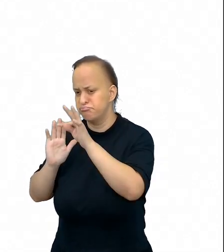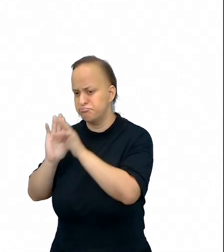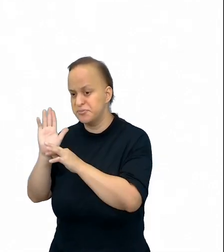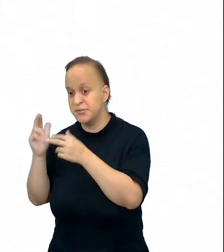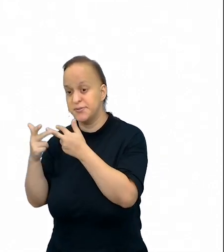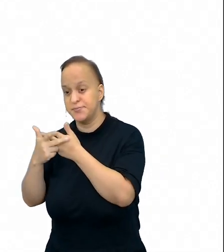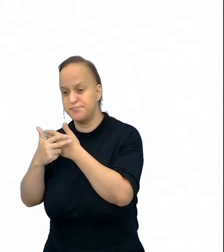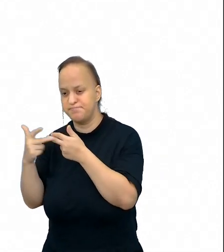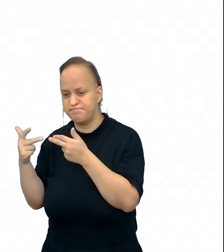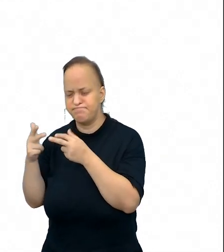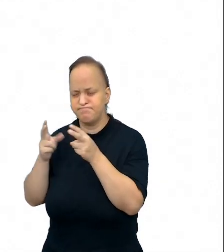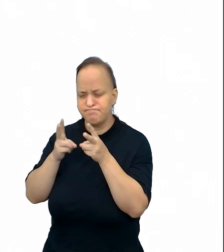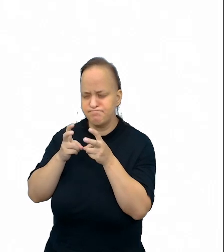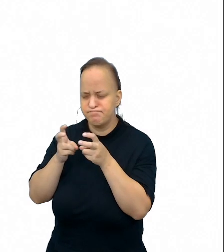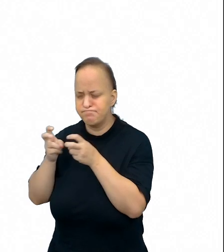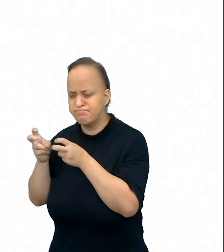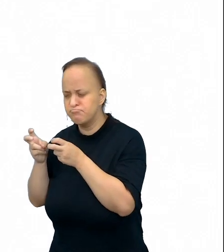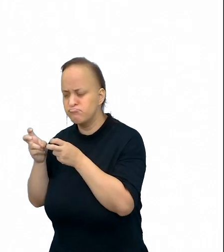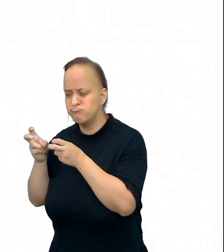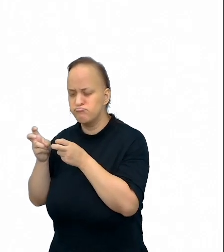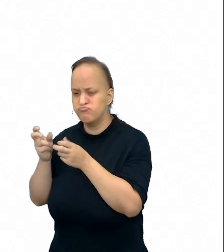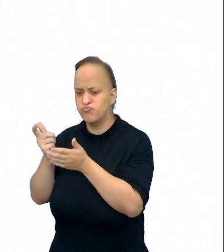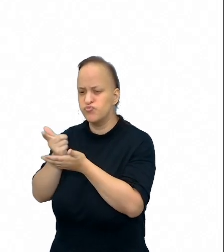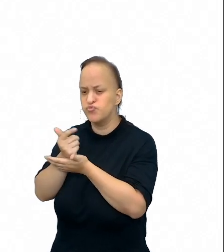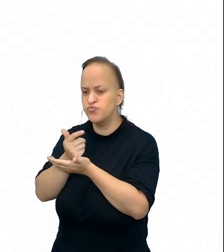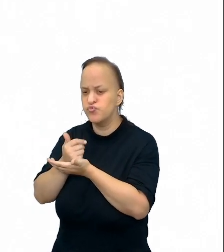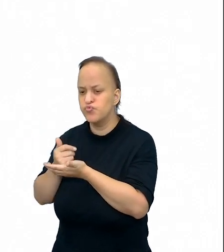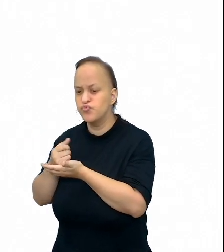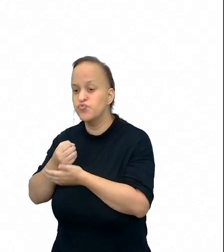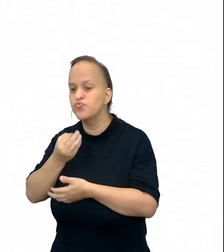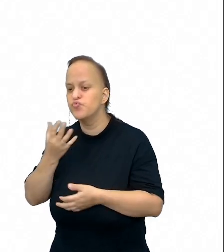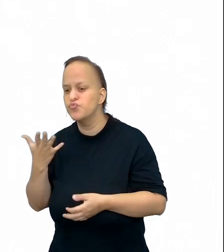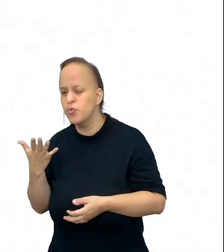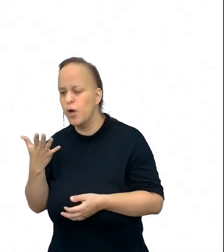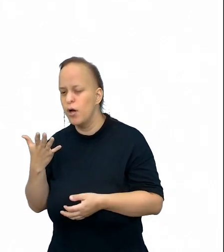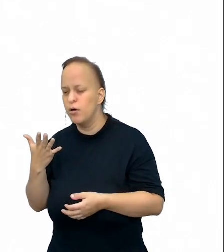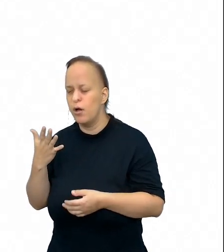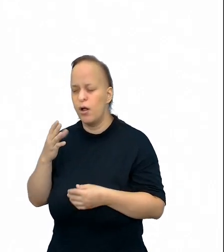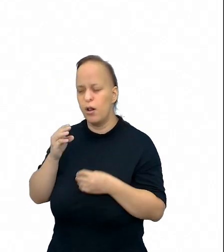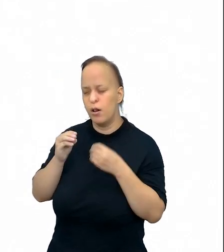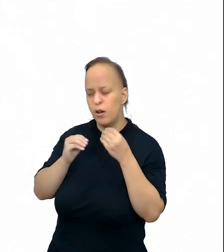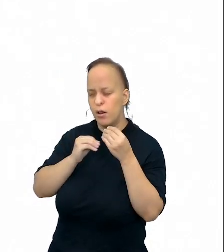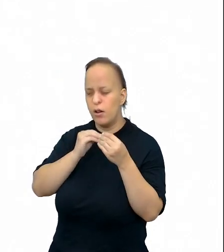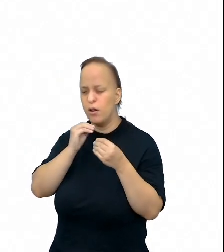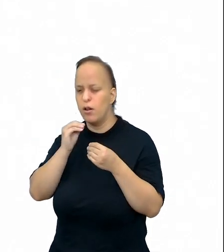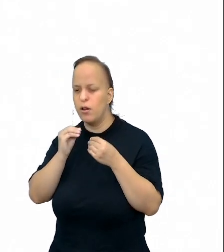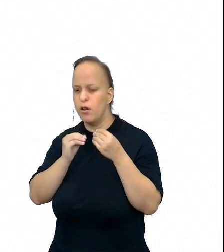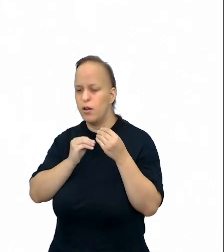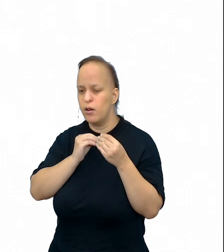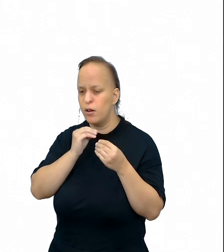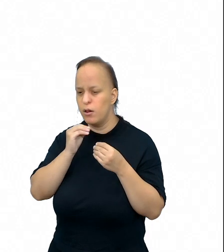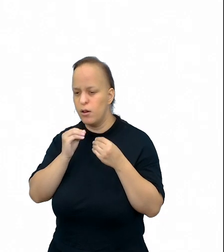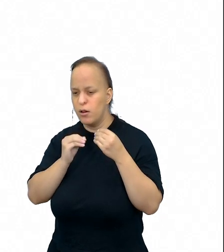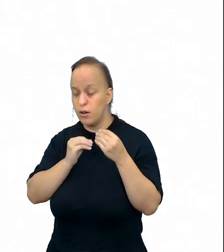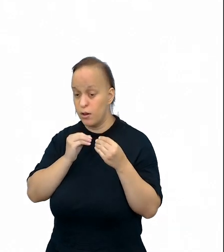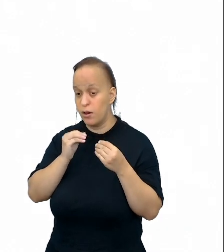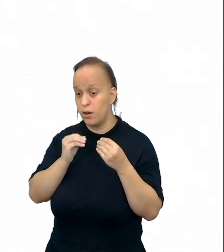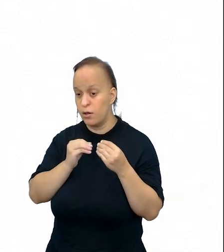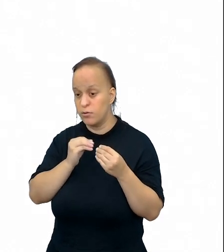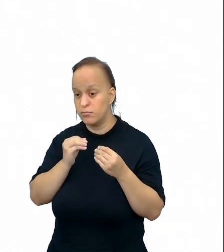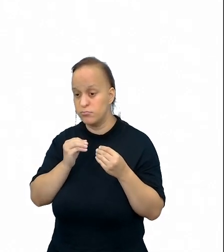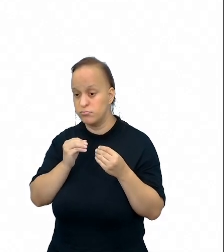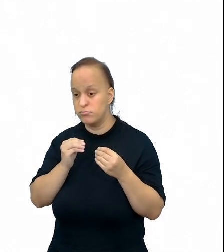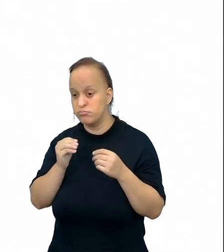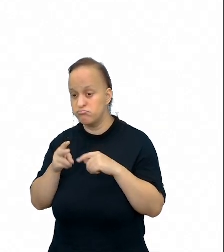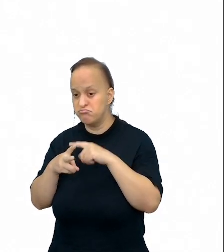eles reconheçam o gênero textual romance, os processos evolutivos dos usos da linguagem, no primeiro, onde